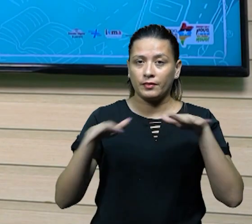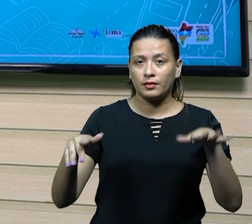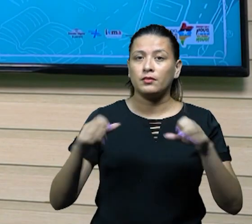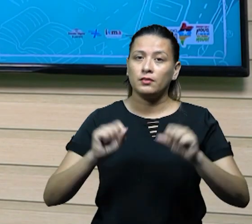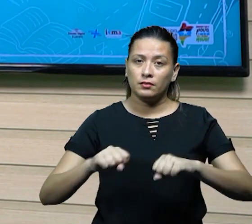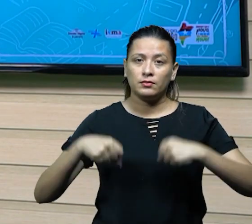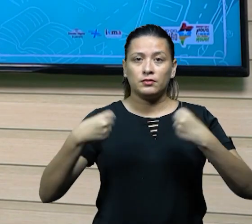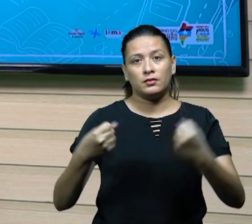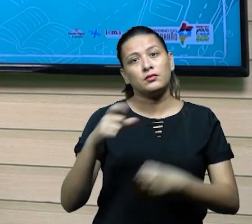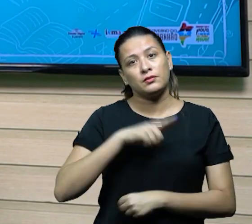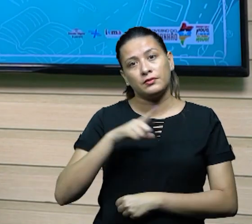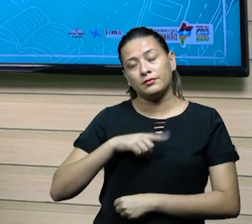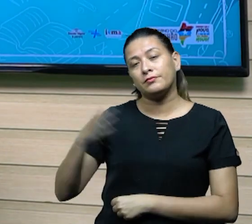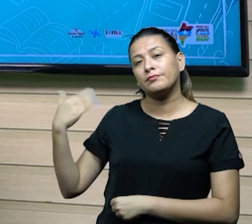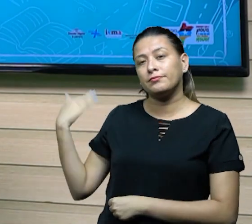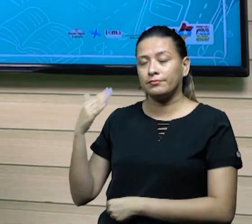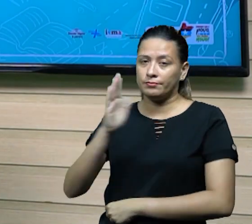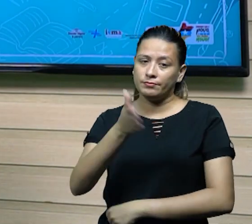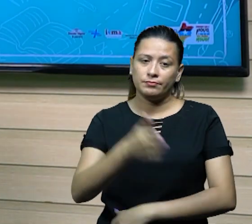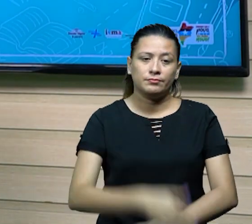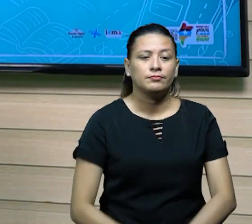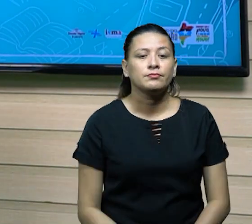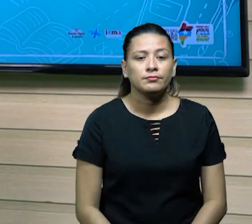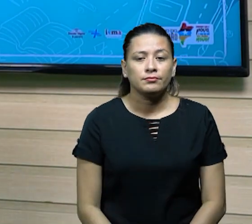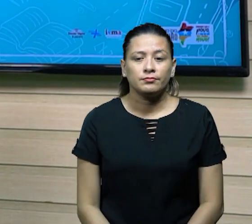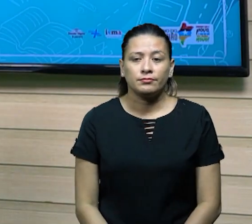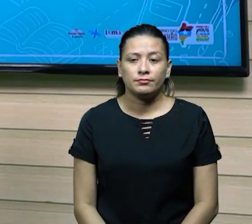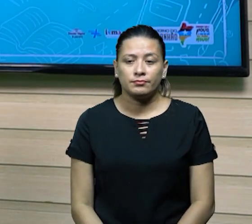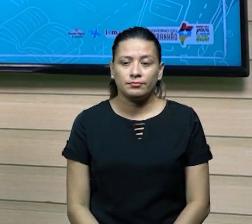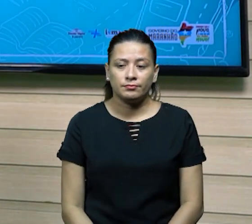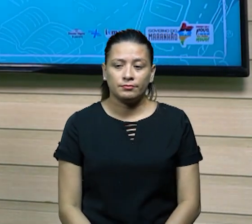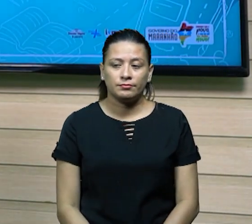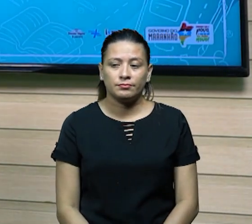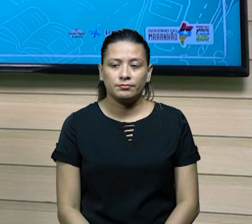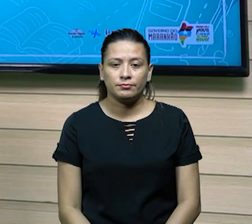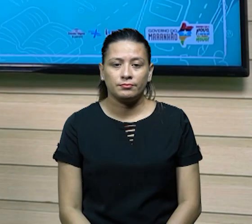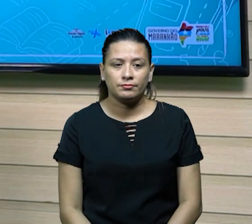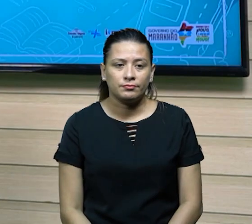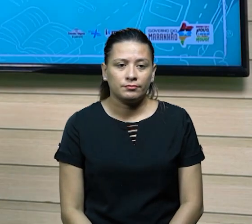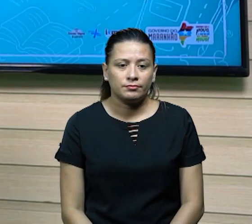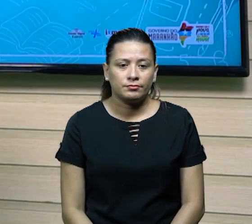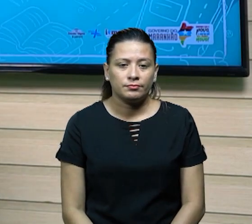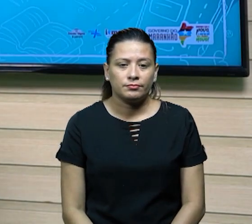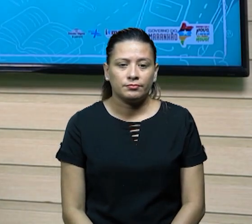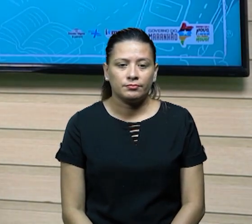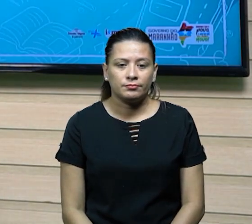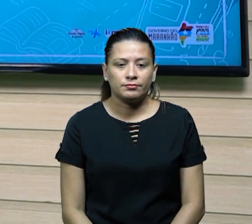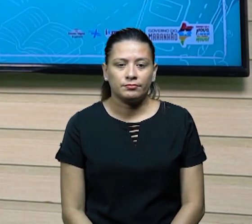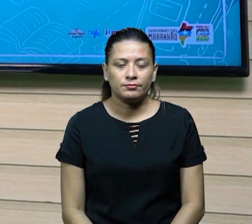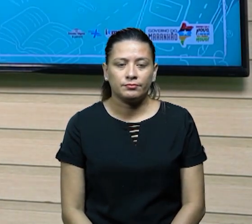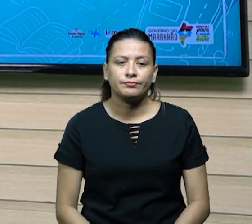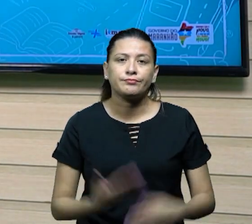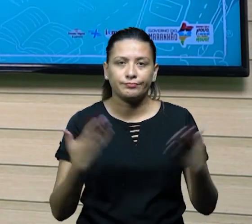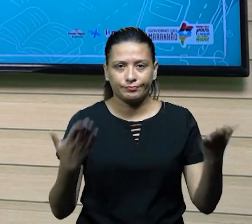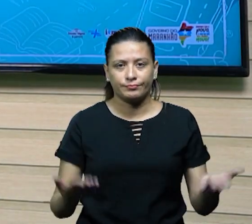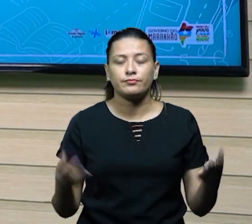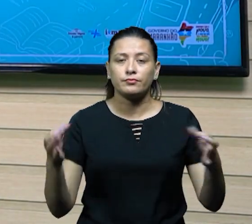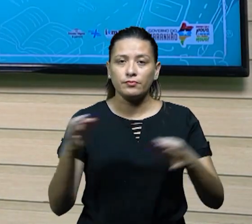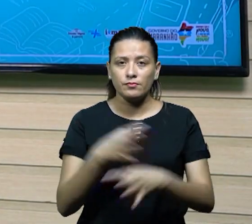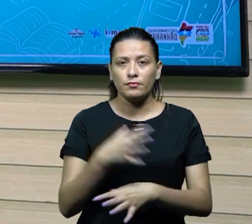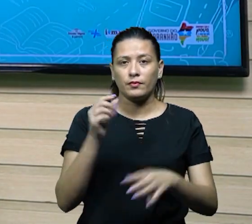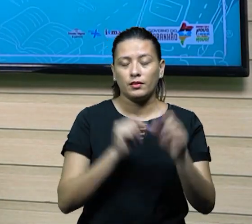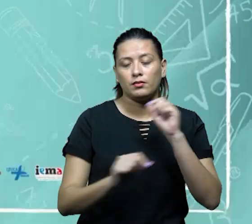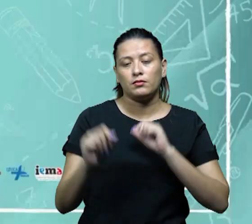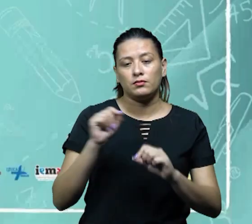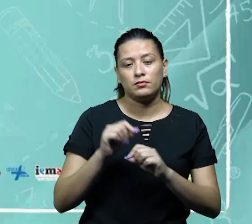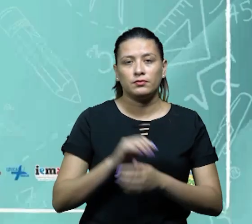Indicadores comprovam isso, que os treinamentos online eles só crescem. Eles estão crescendo a cada dia que passa. E a pandemia só veio fortalecer o que já